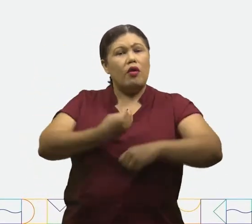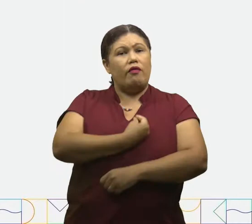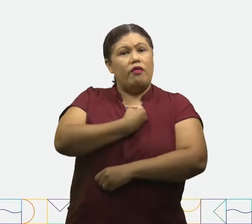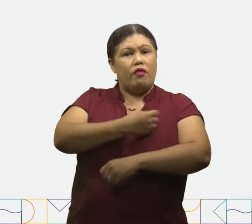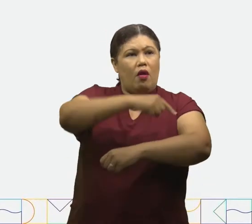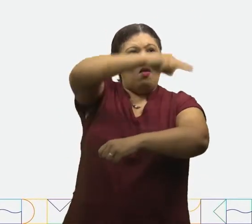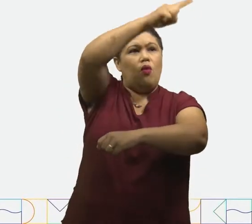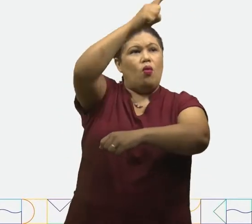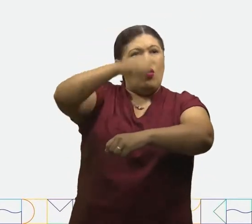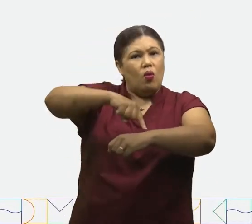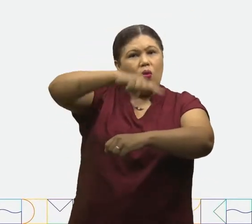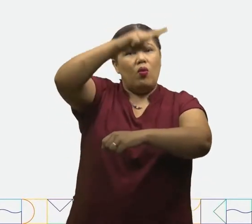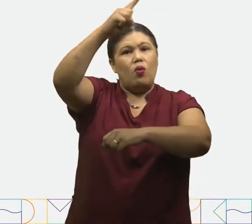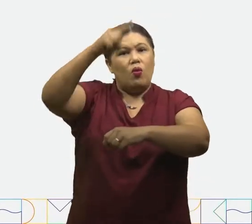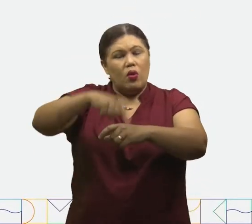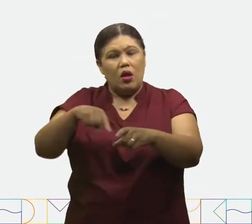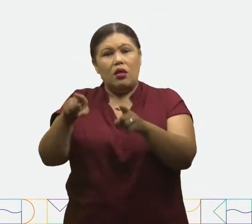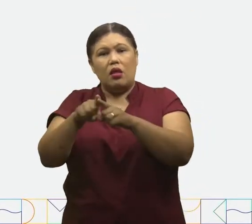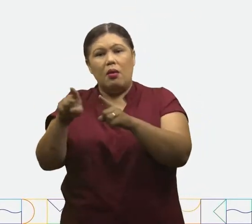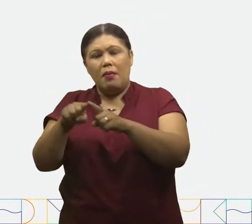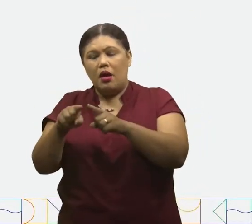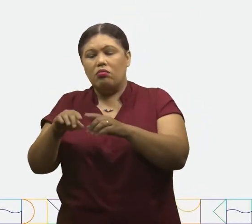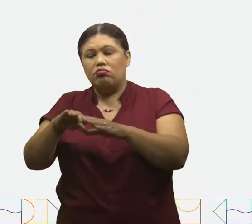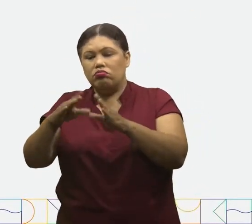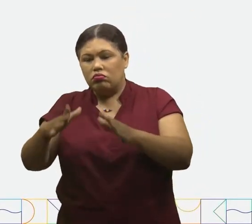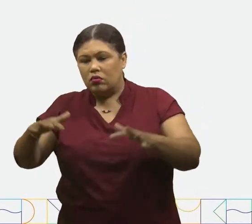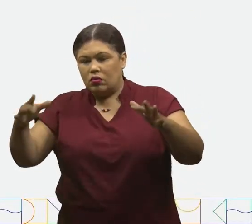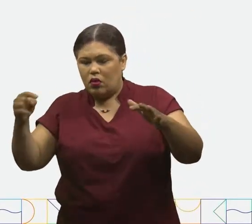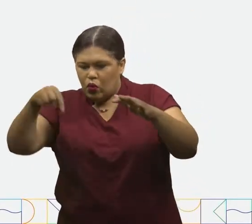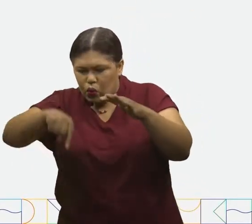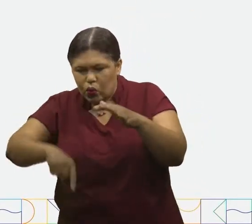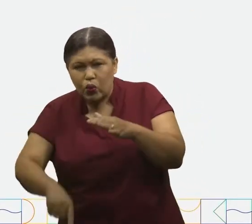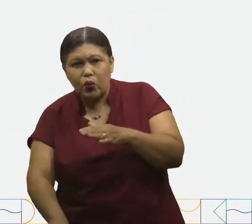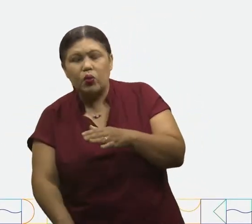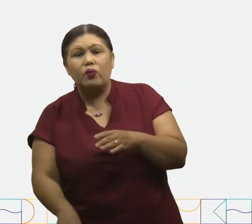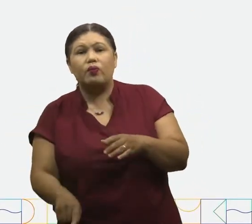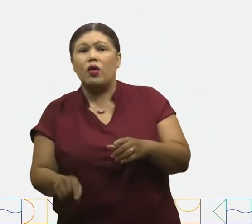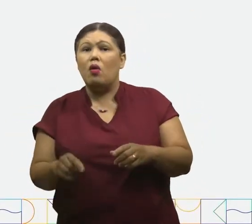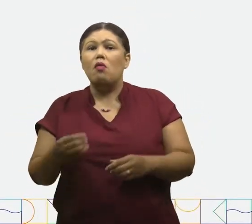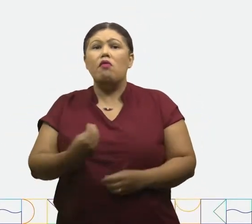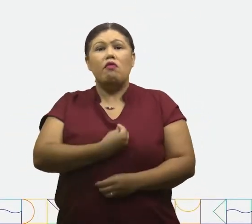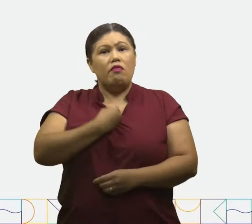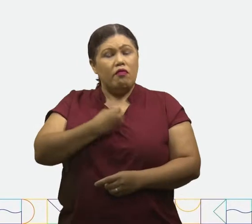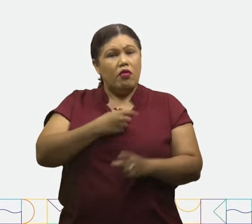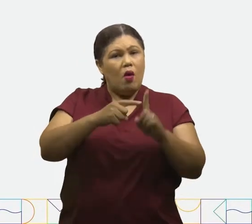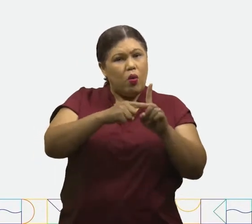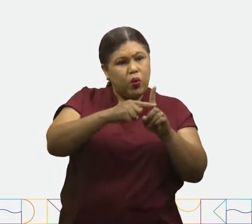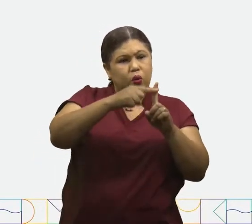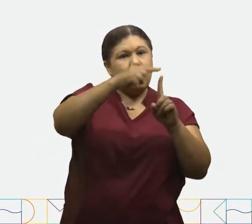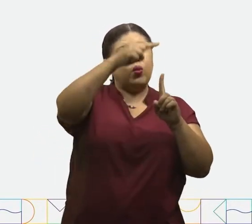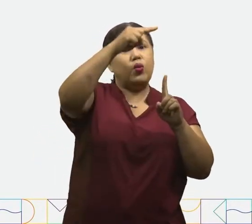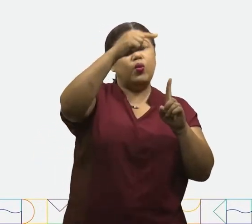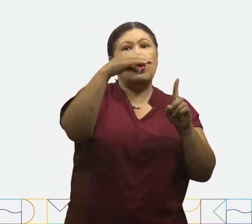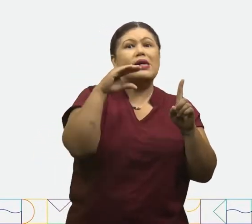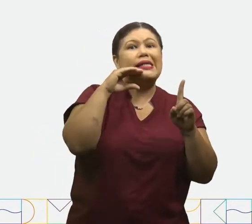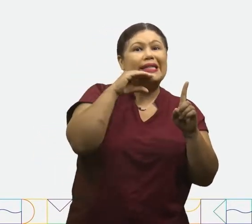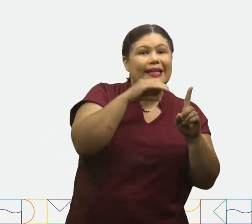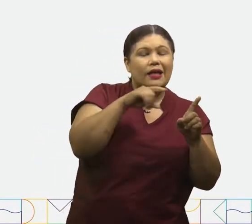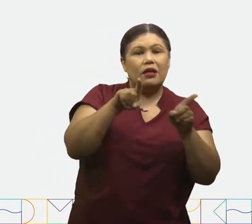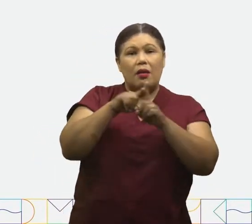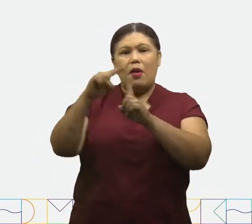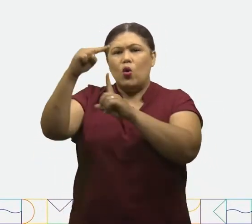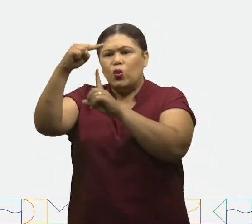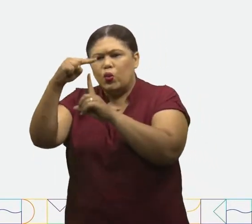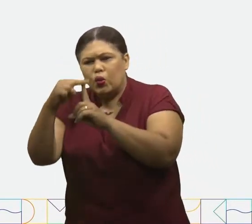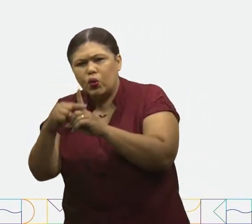à profundeza de oceanos. Eles podem ainda viver em temperaturas muito altas ou em